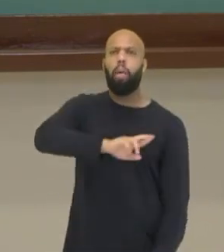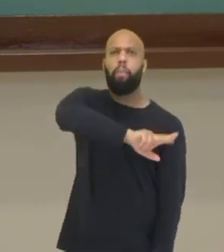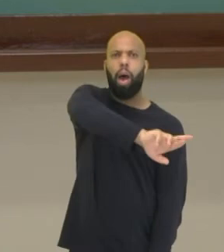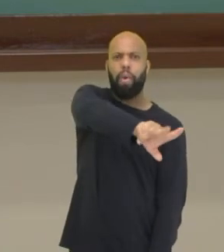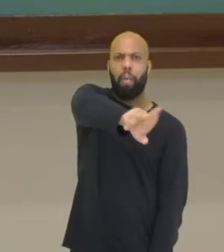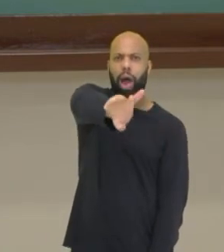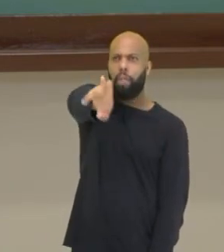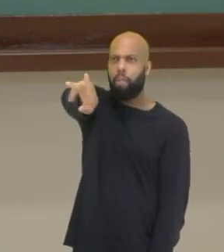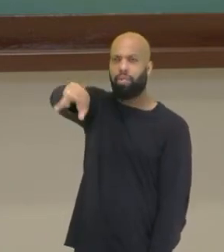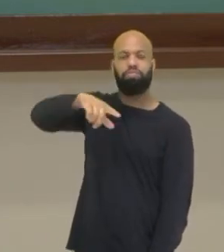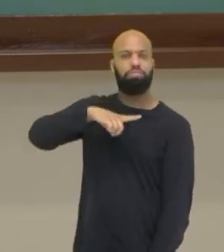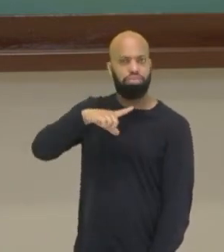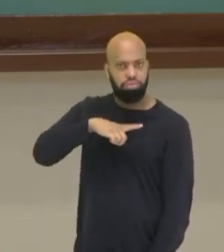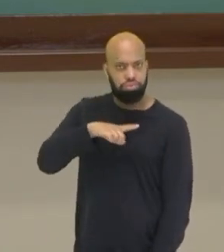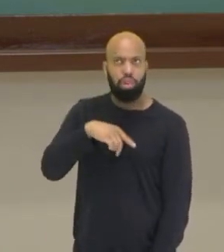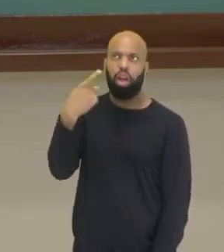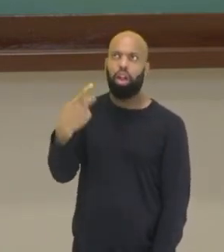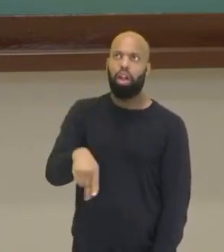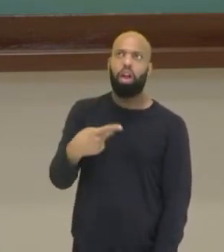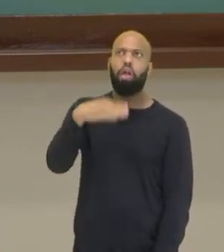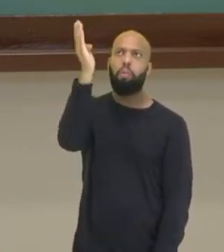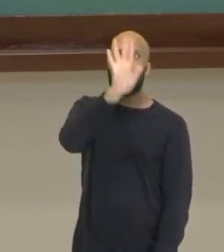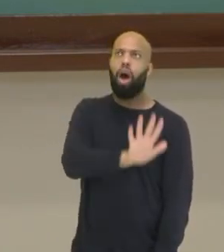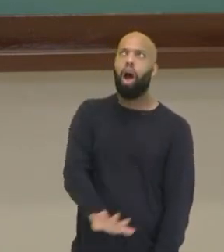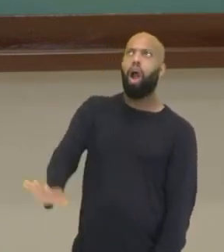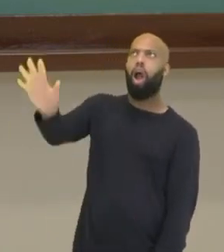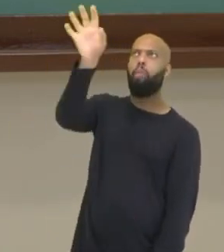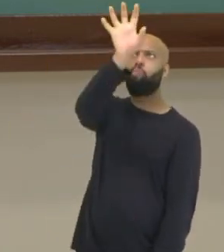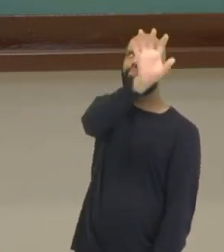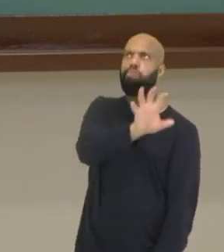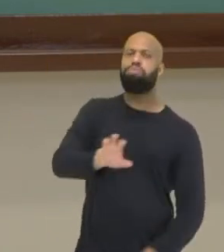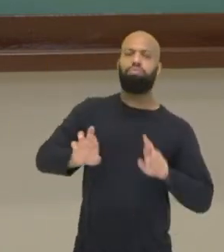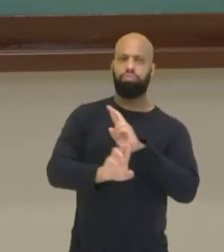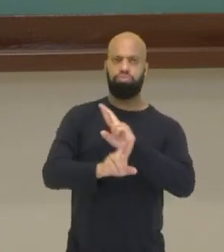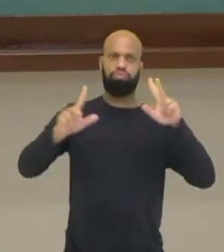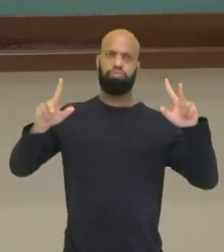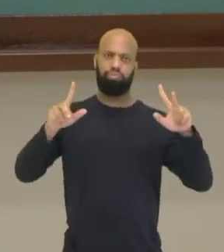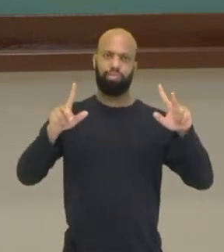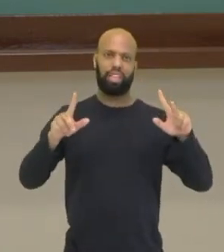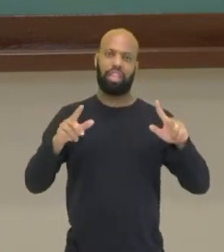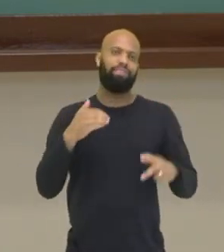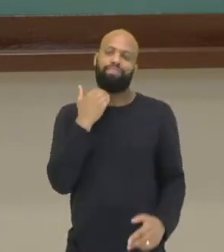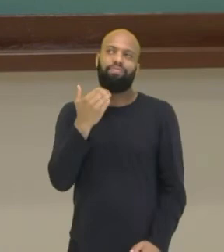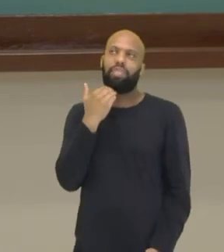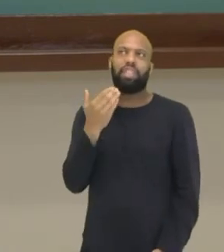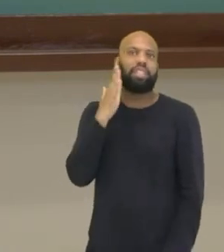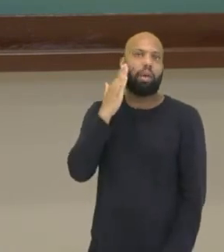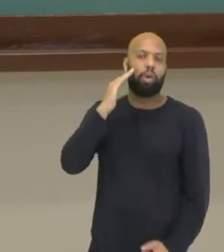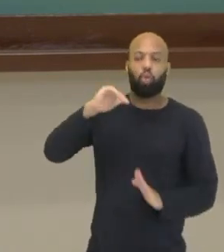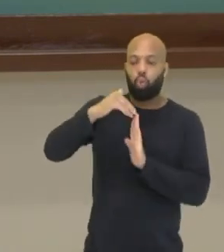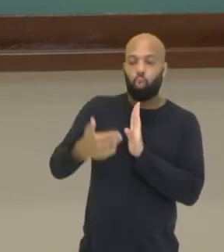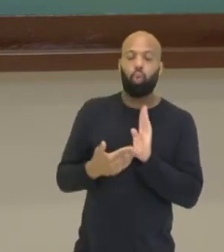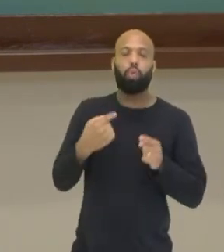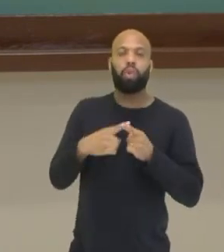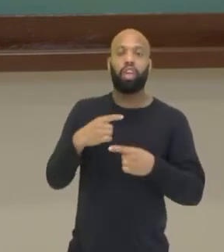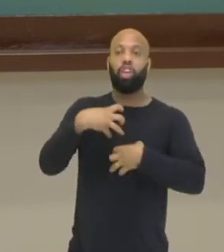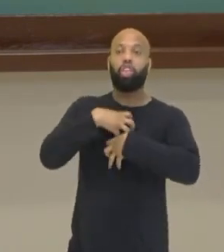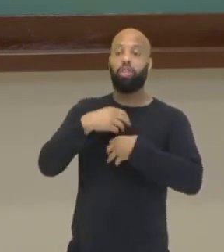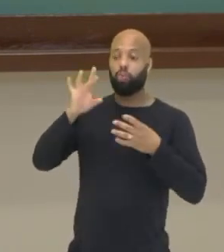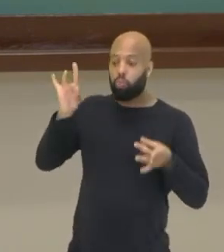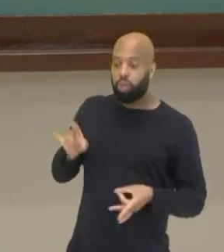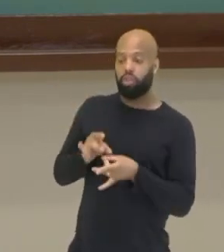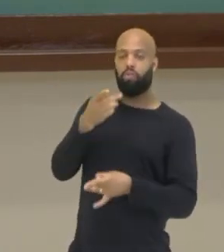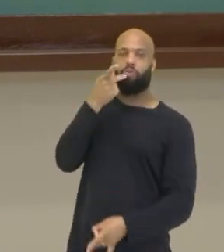nós. E, às vezes, claro, nós não sabemos tudo porque cada modo de falar pertence a uma determinada